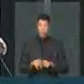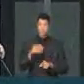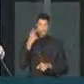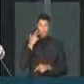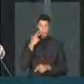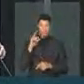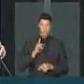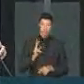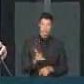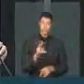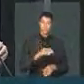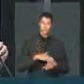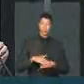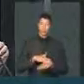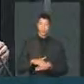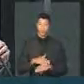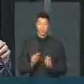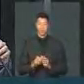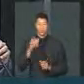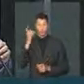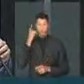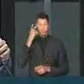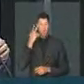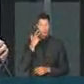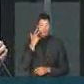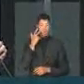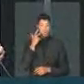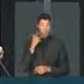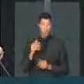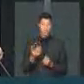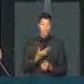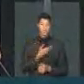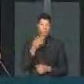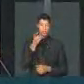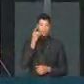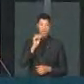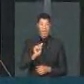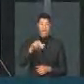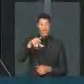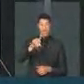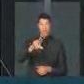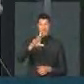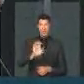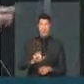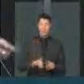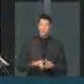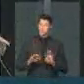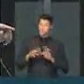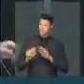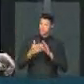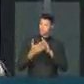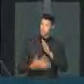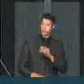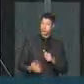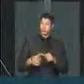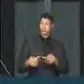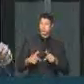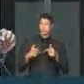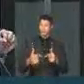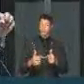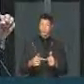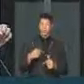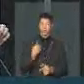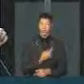Ceará. Sempre tenho conversado com os colegas deputados do Ceará, o colega deputado André Figueiredo e todos os outros que estão nessa